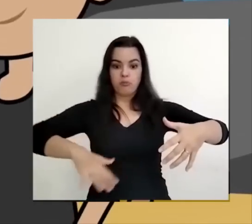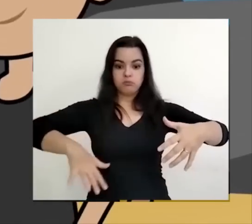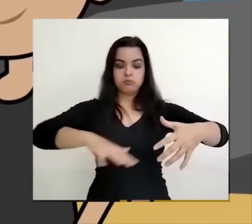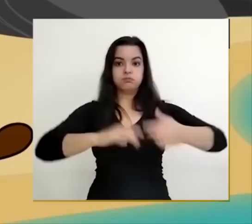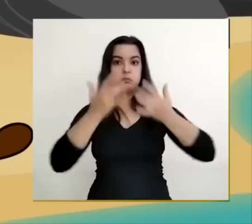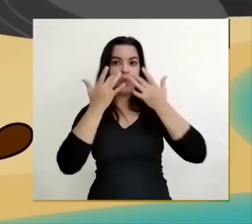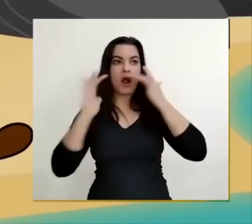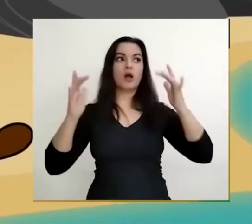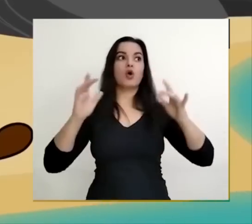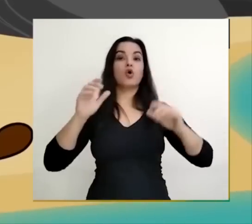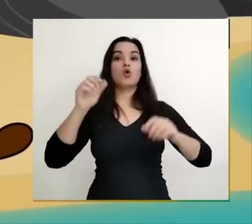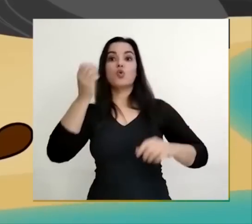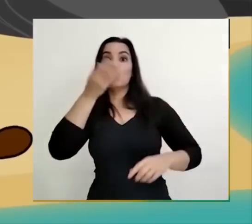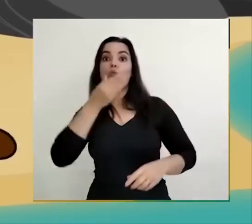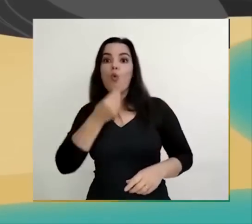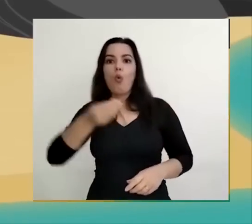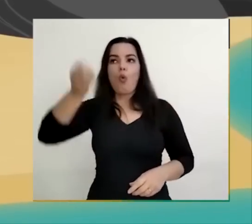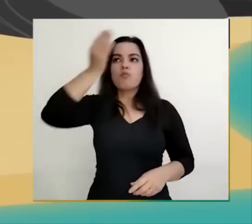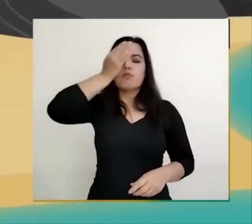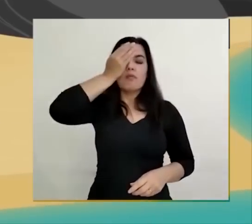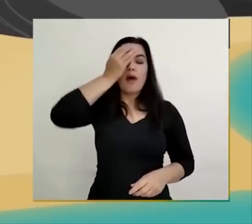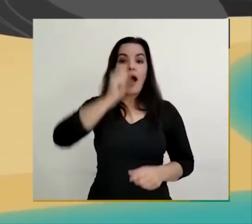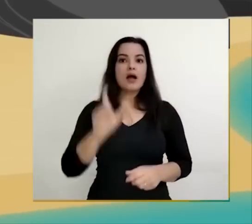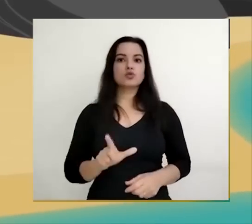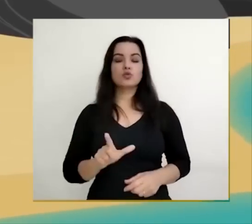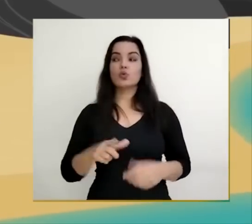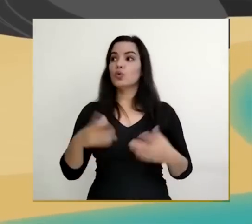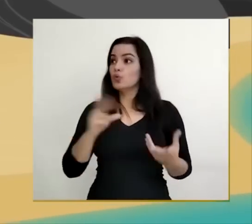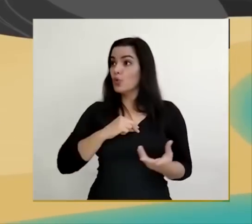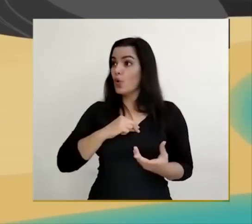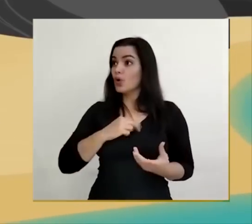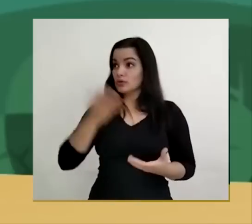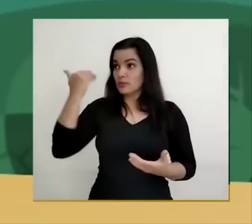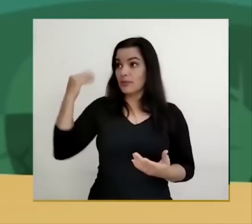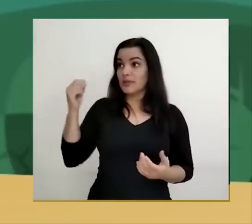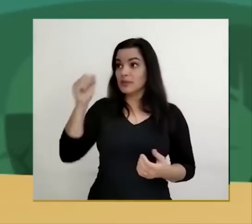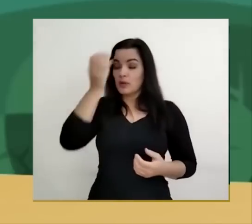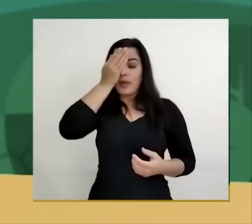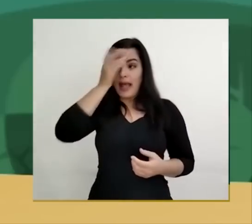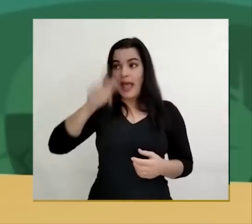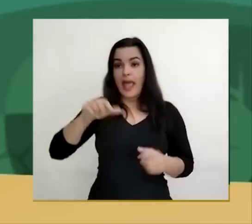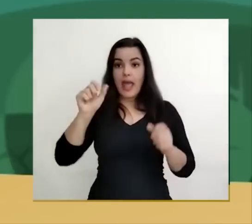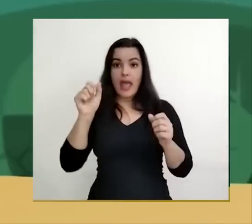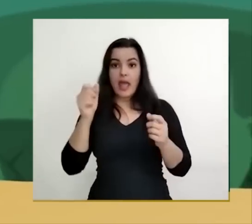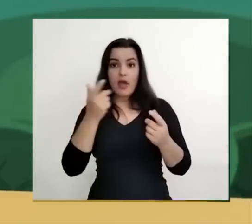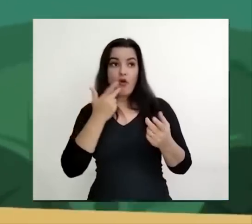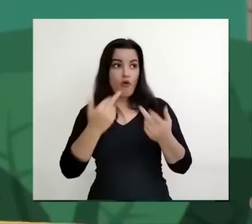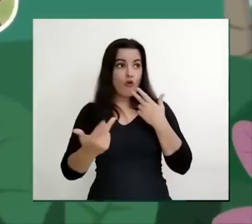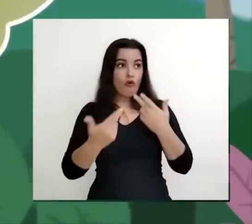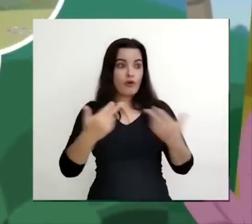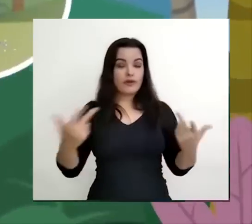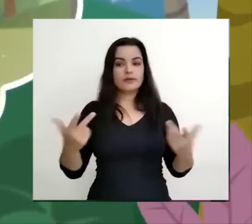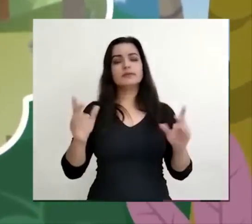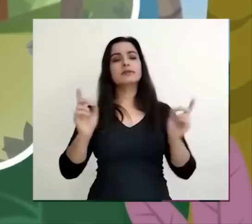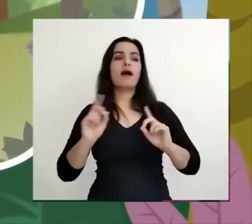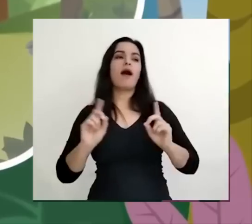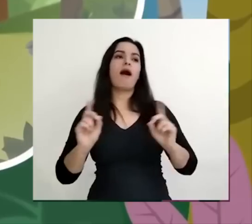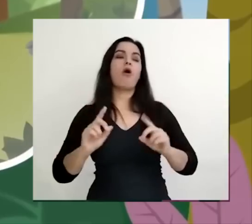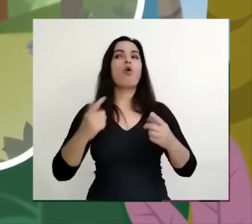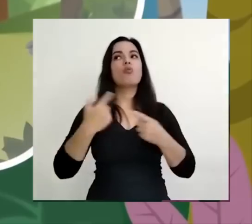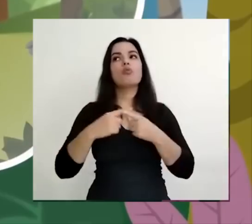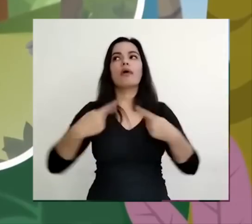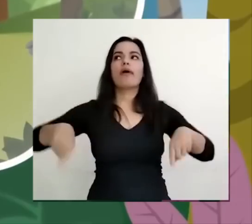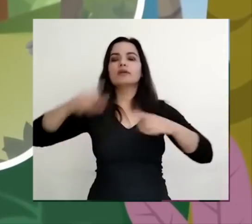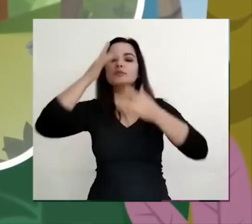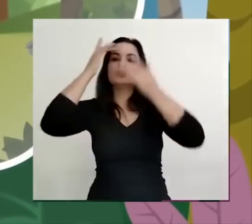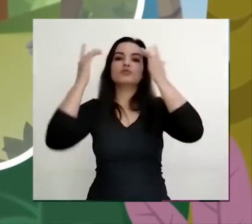Pirata Azul. Pirata Azul? Então os piratas eram coloridos? Não, Zico. Dizem que o Pirata Azul era um